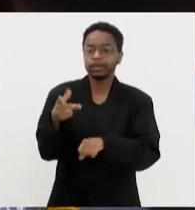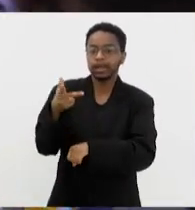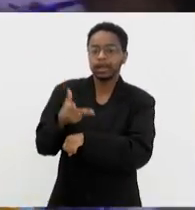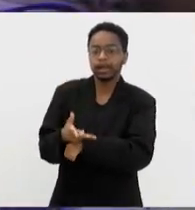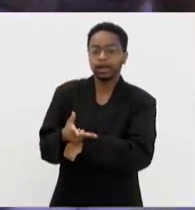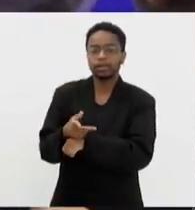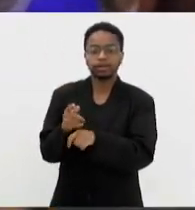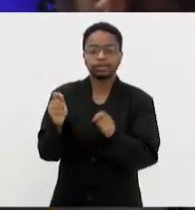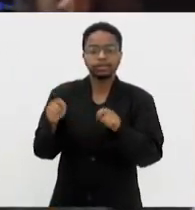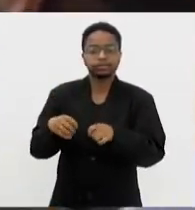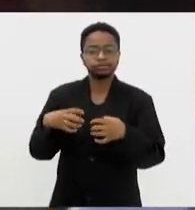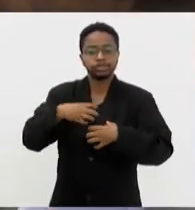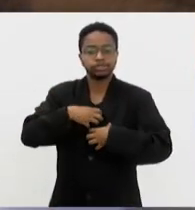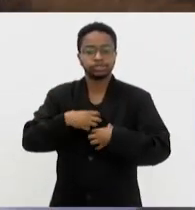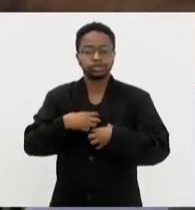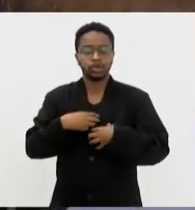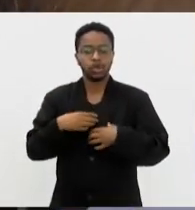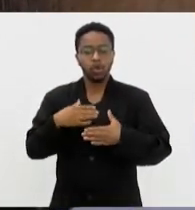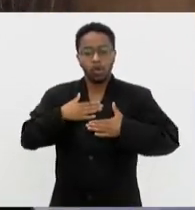térmica, um investimento de